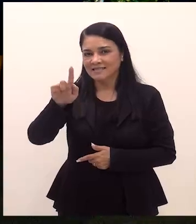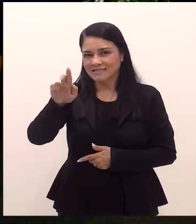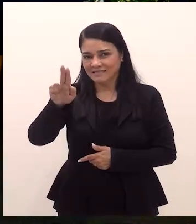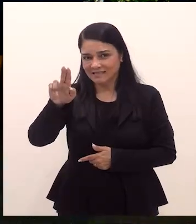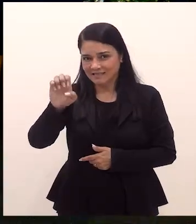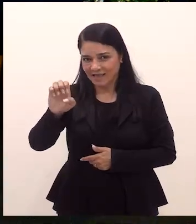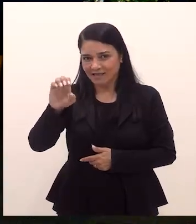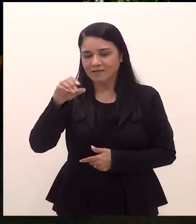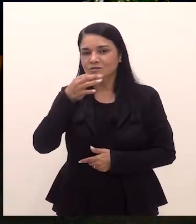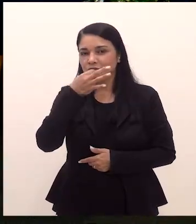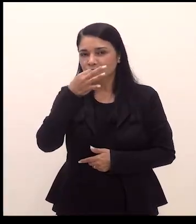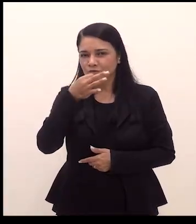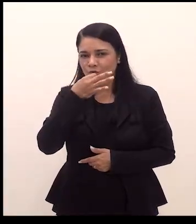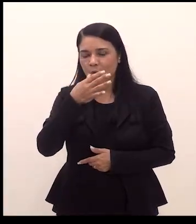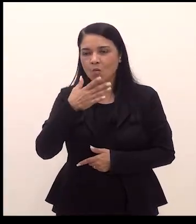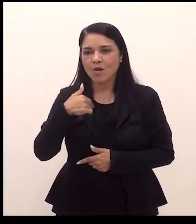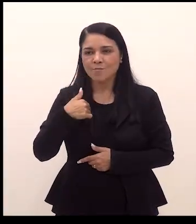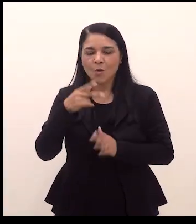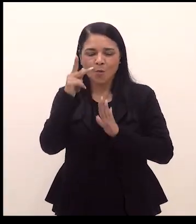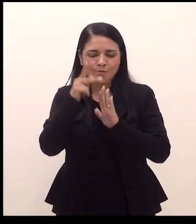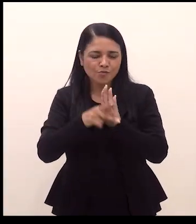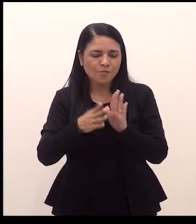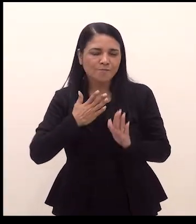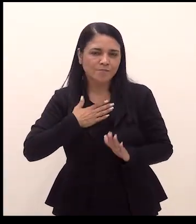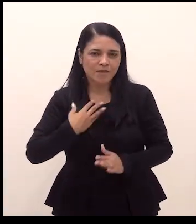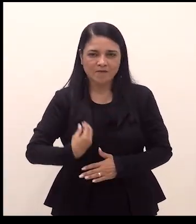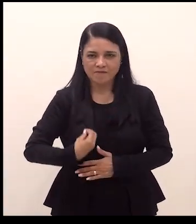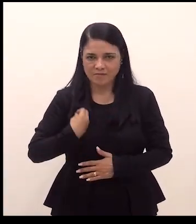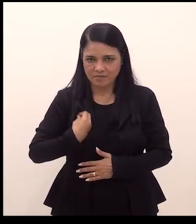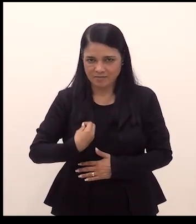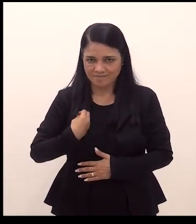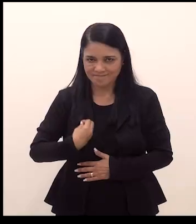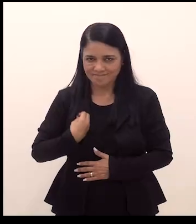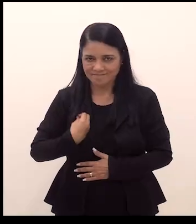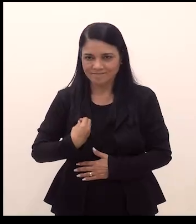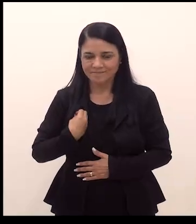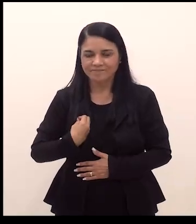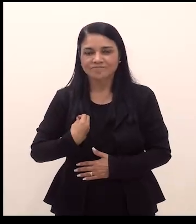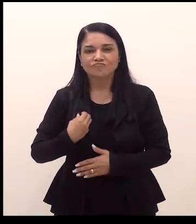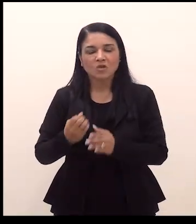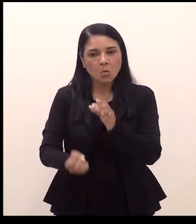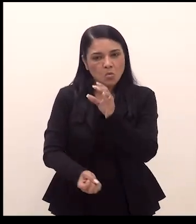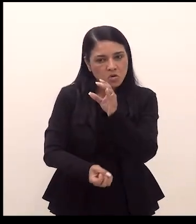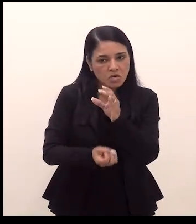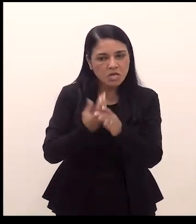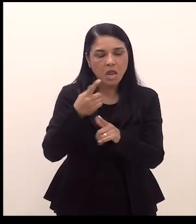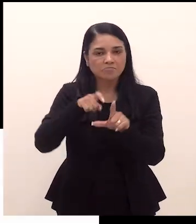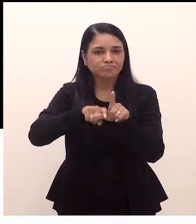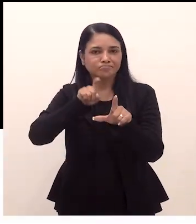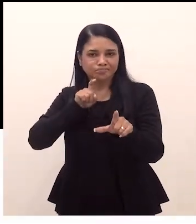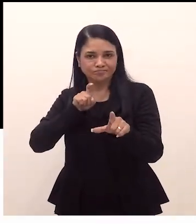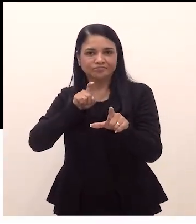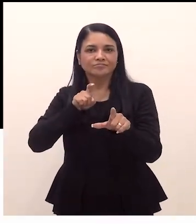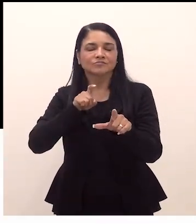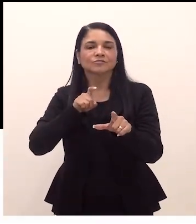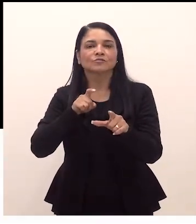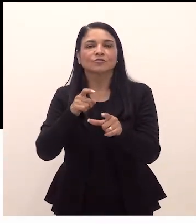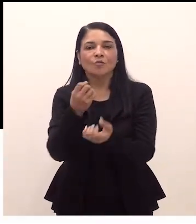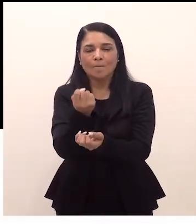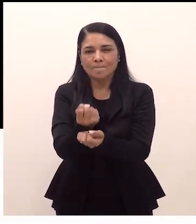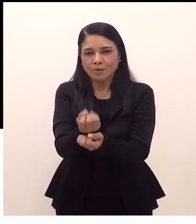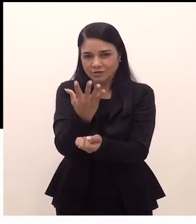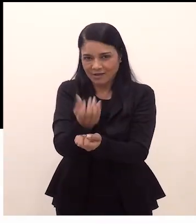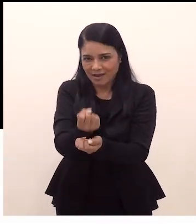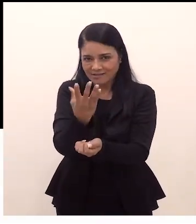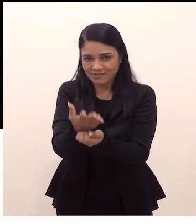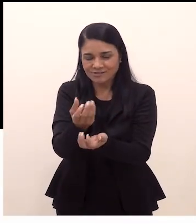Segue o Som é um filho meu, né? É o projeto da minha vida, que eu criei de forma